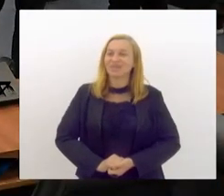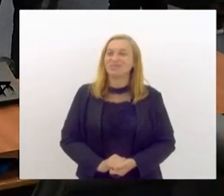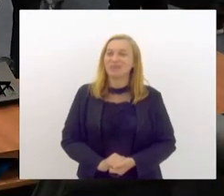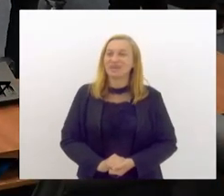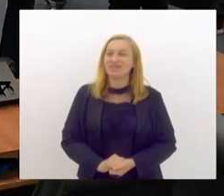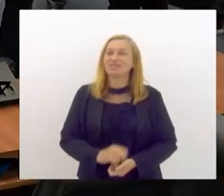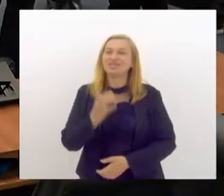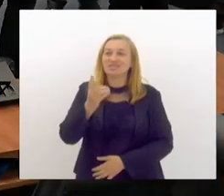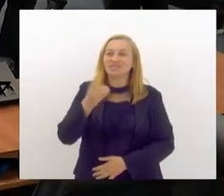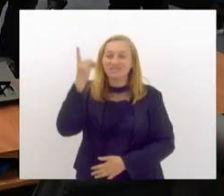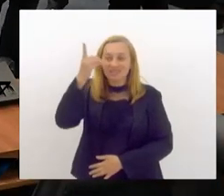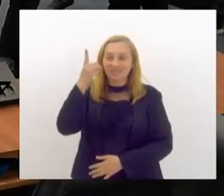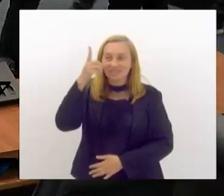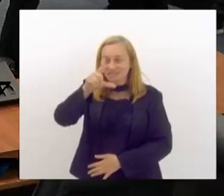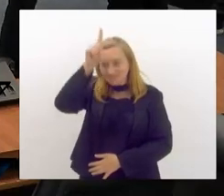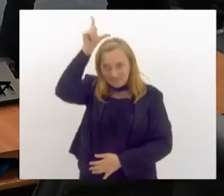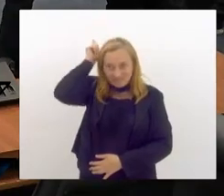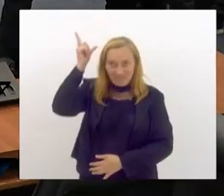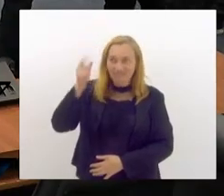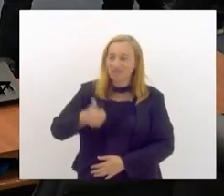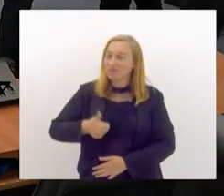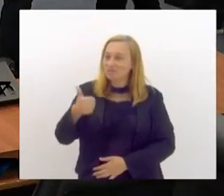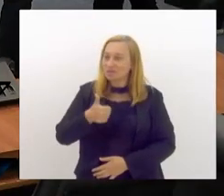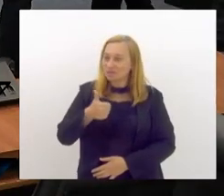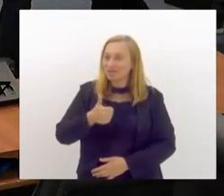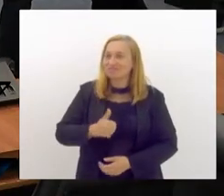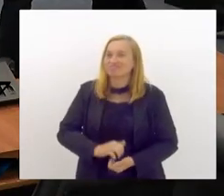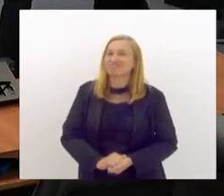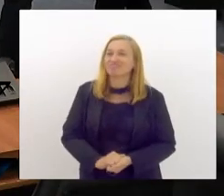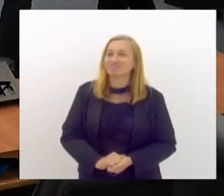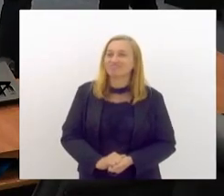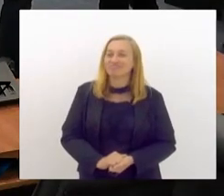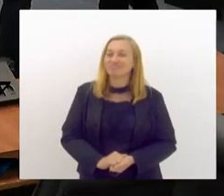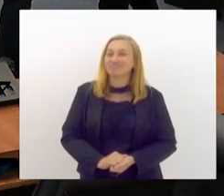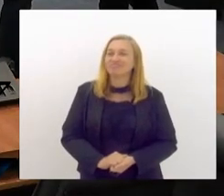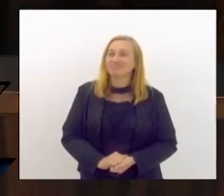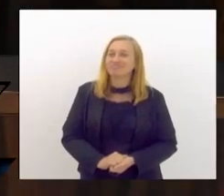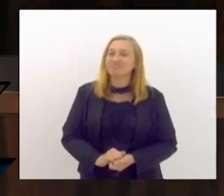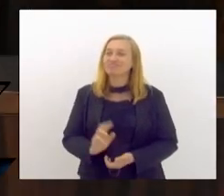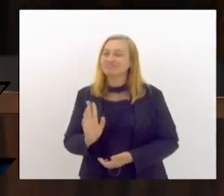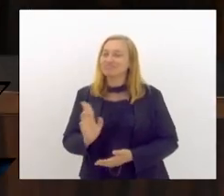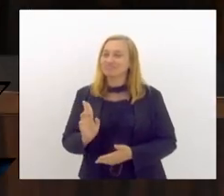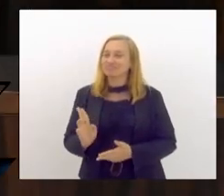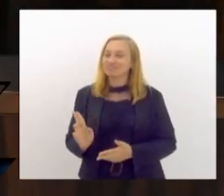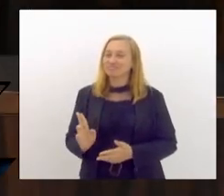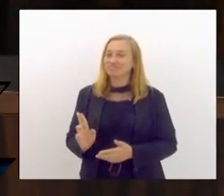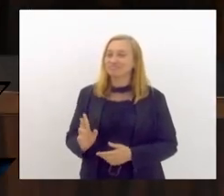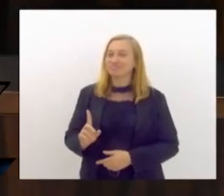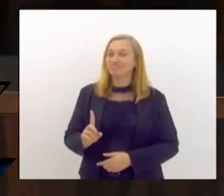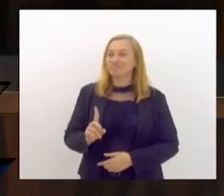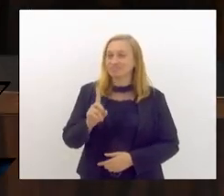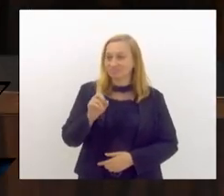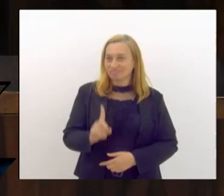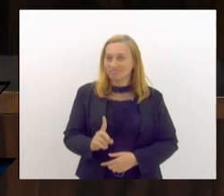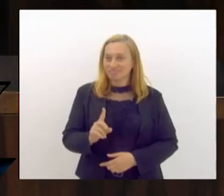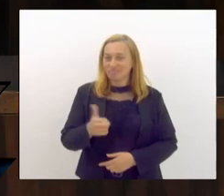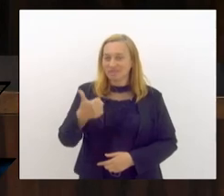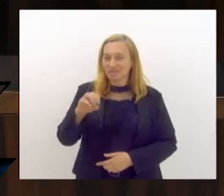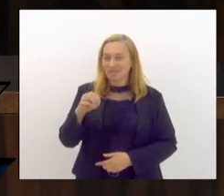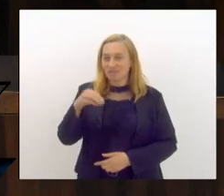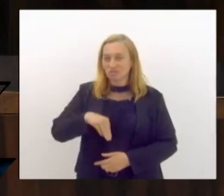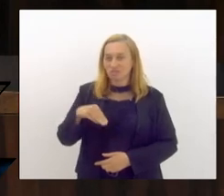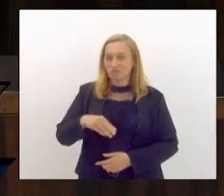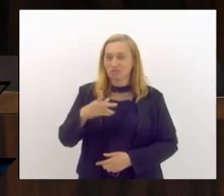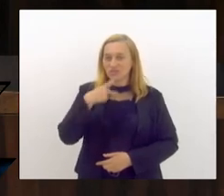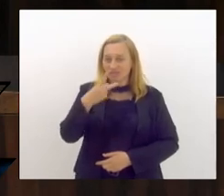Deputado Luiz Paulo, Vossa Excelência é o primeiro inscrito com direito a 10 minutos